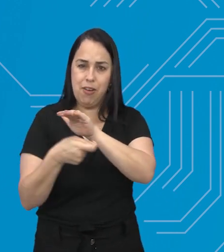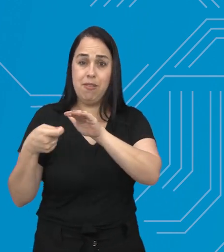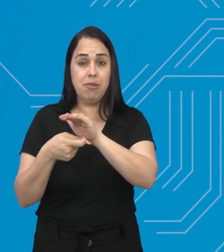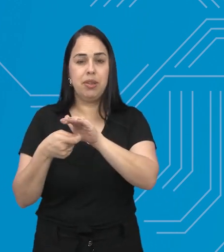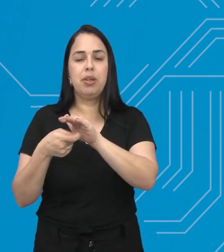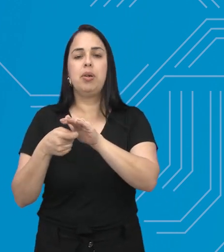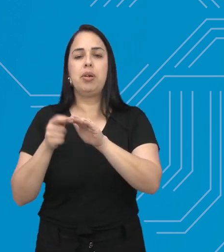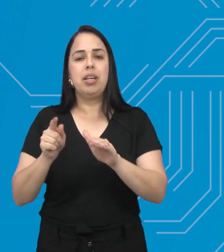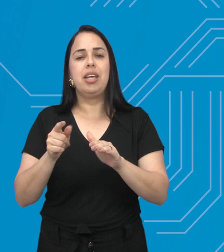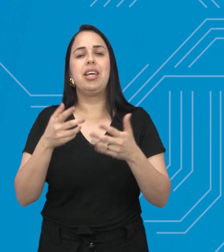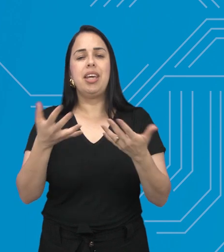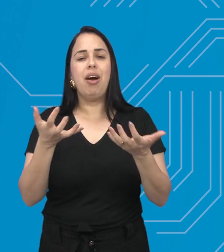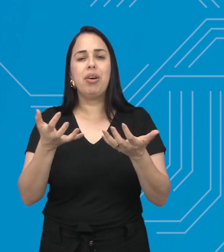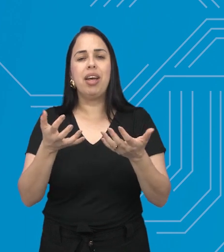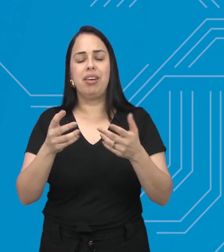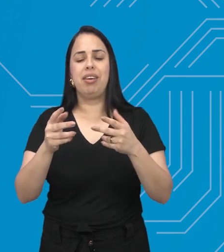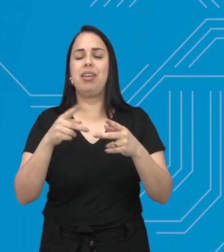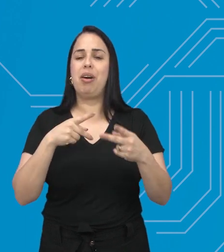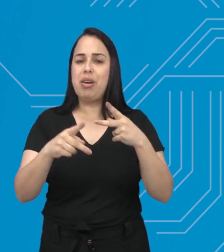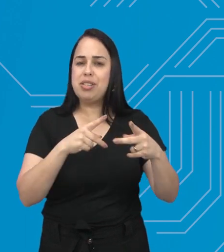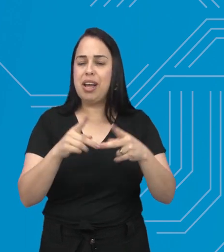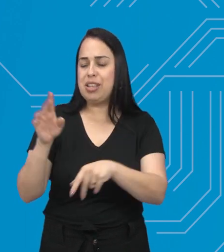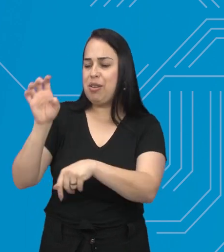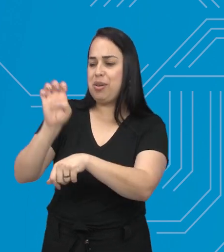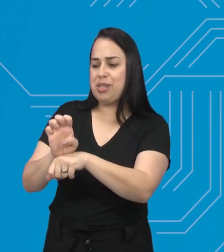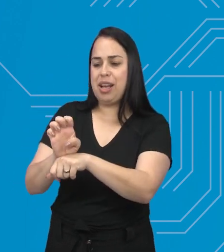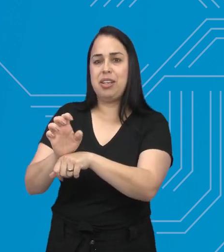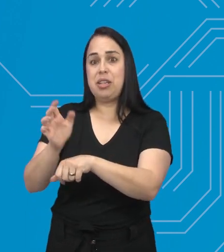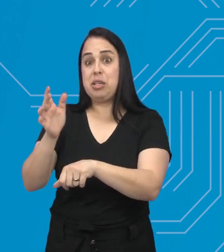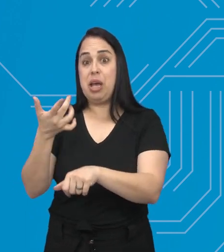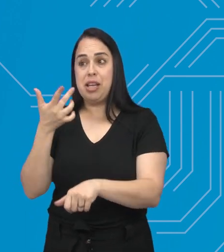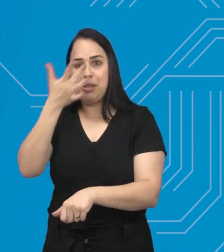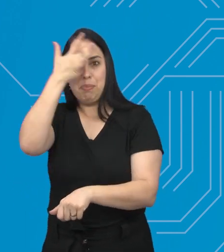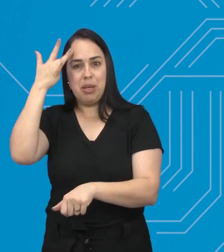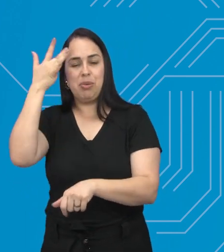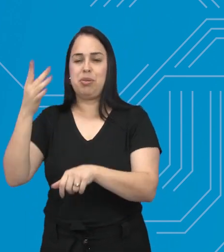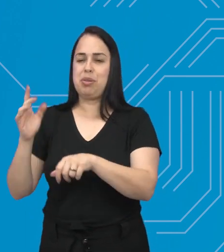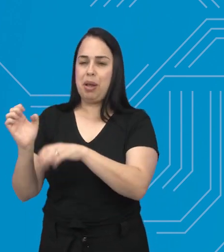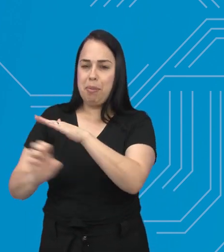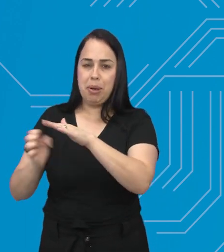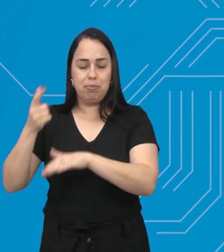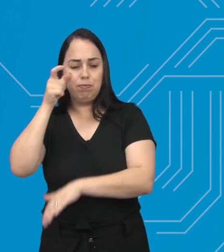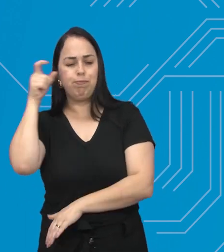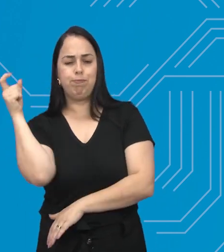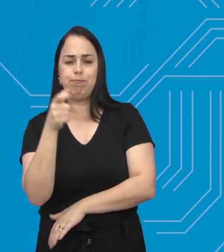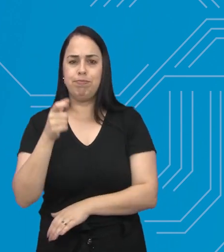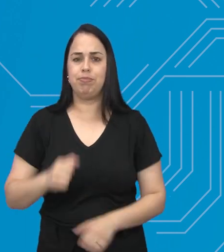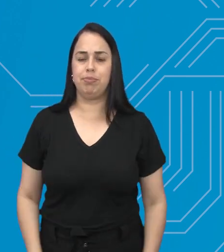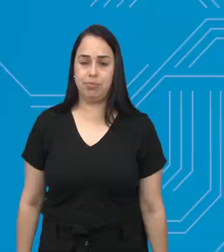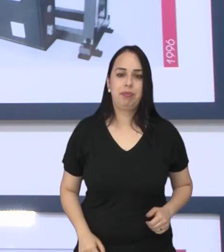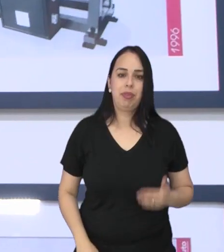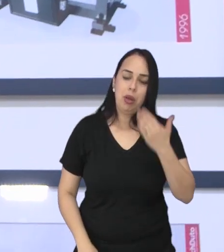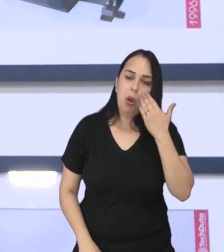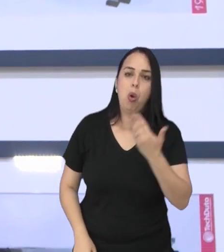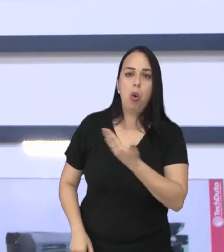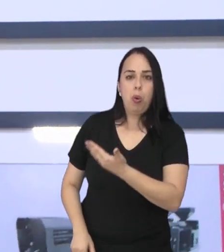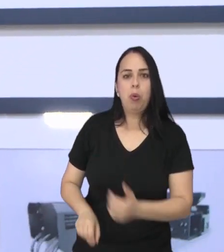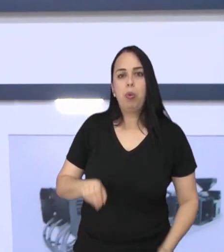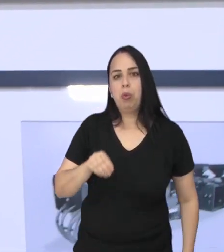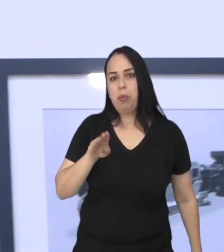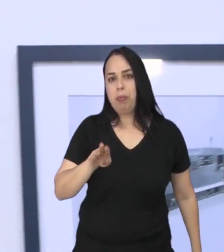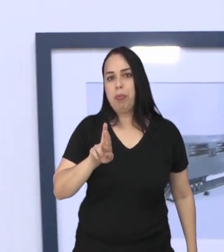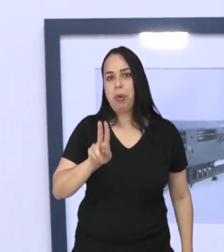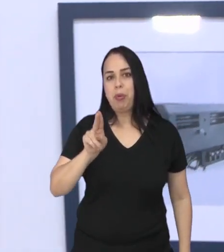Janela Única de Investimentos e pretende colocar nossa cidade e o estado no olhar de grandes empresas. Esta é uma